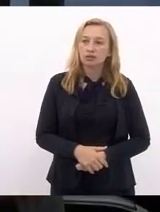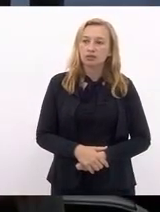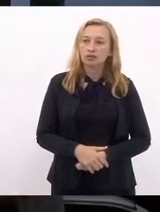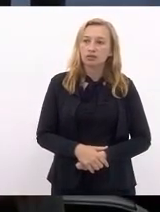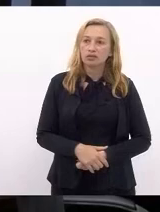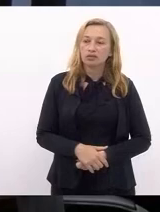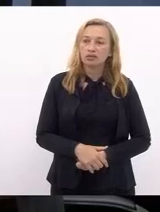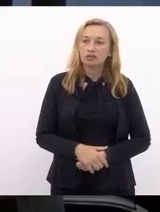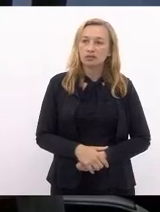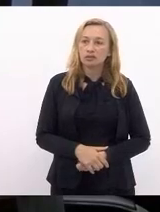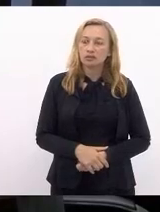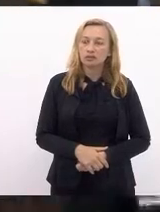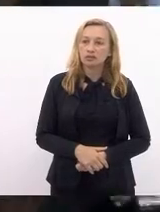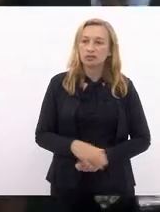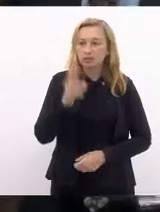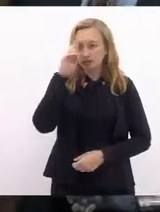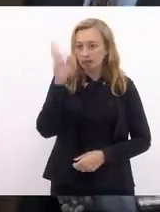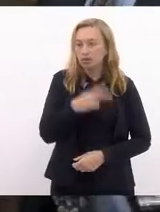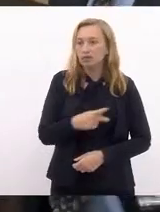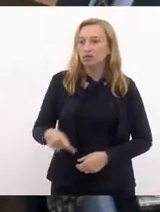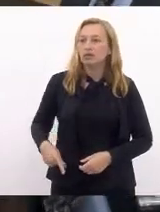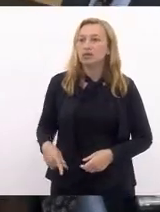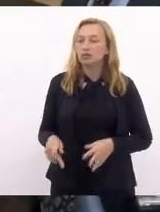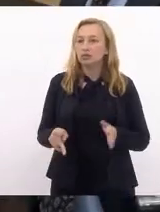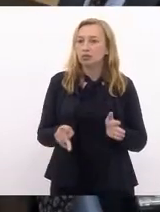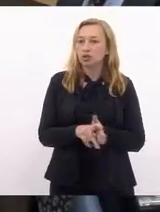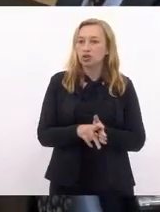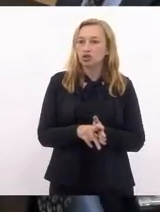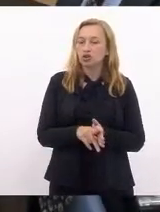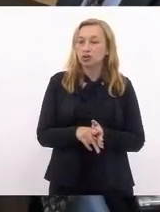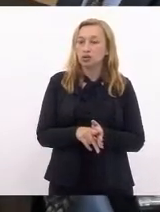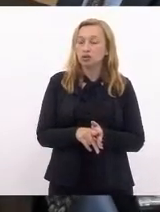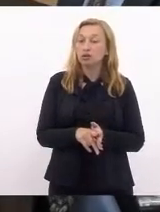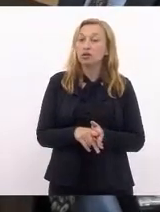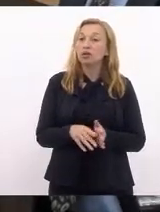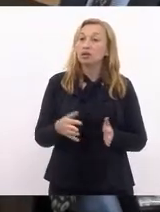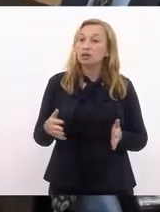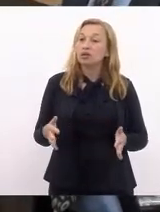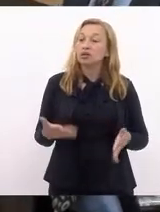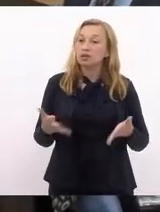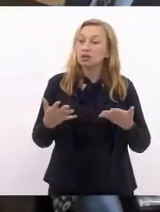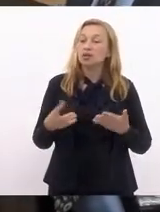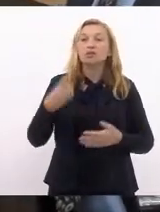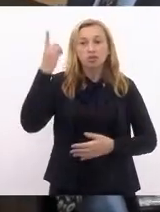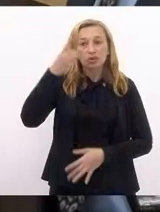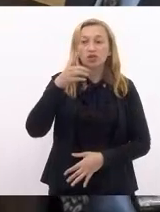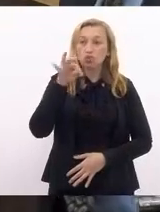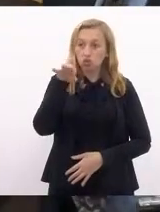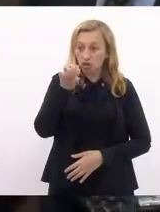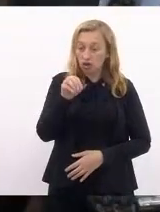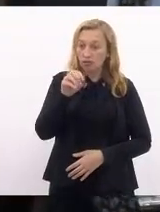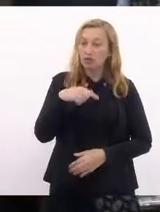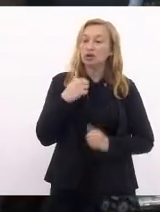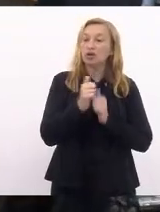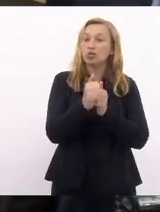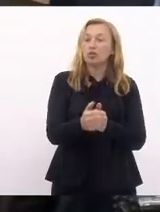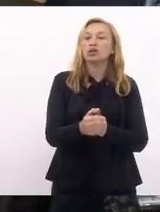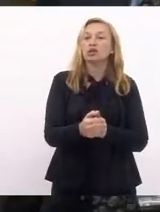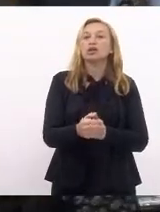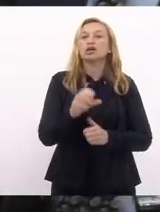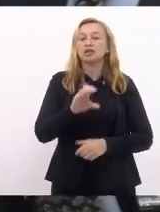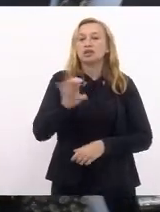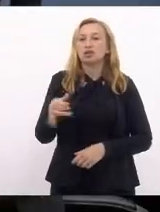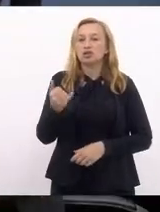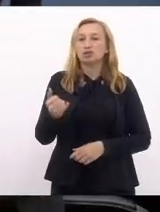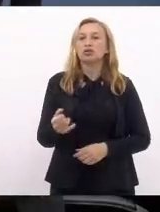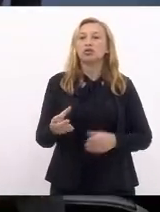é só Presidente projeto uma excelente iniciativa do deputado Gustavo Schmidt EA gente acompanha o parecer da